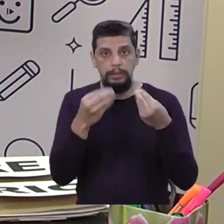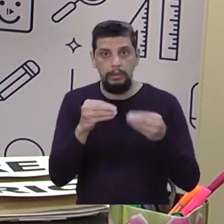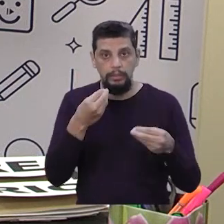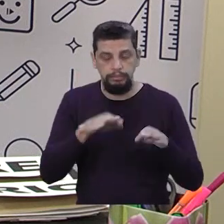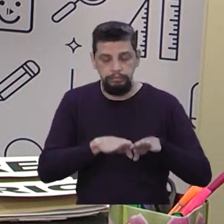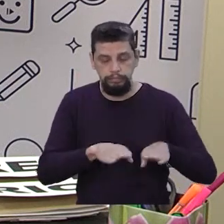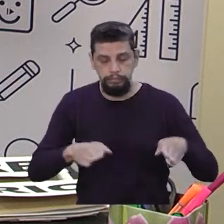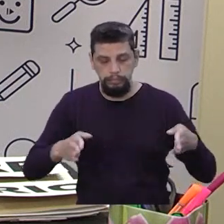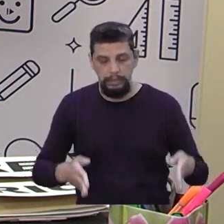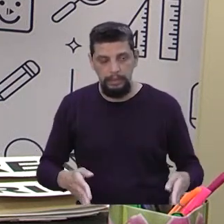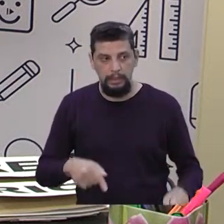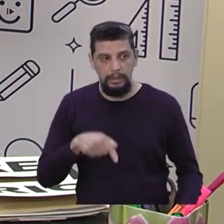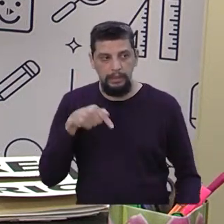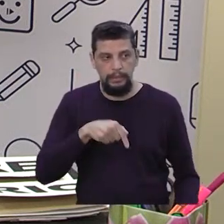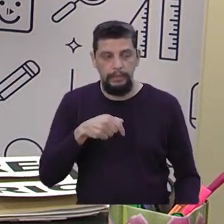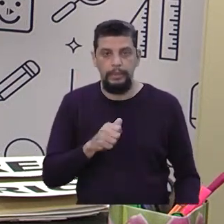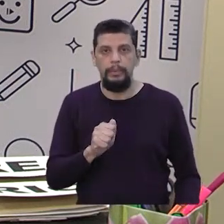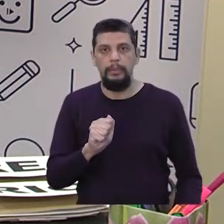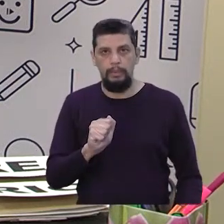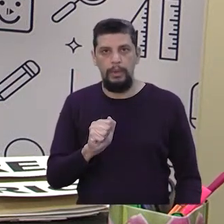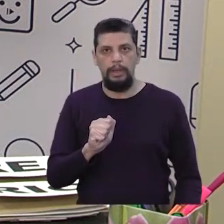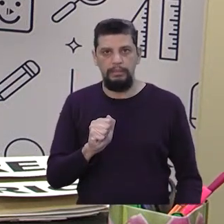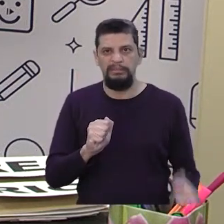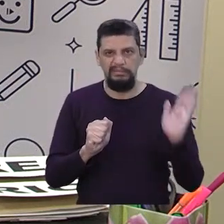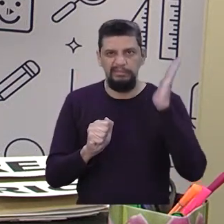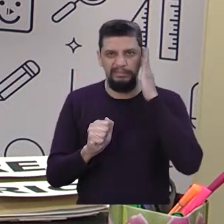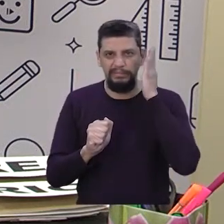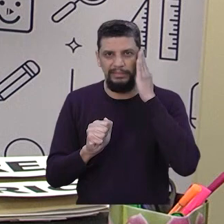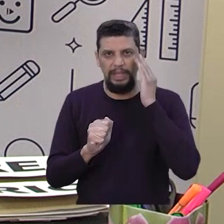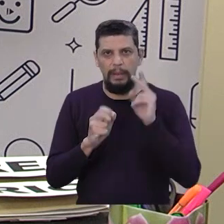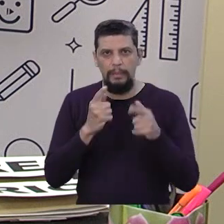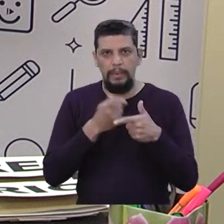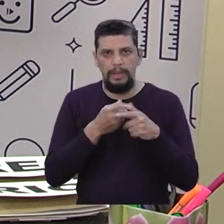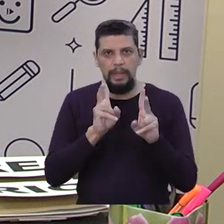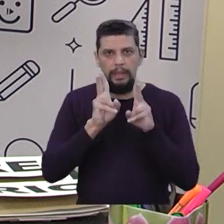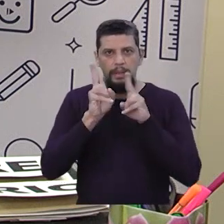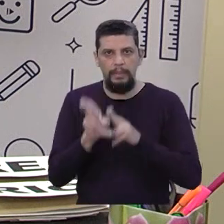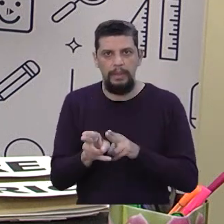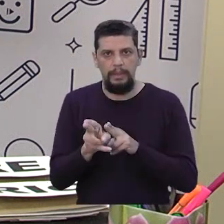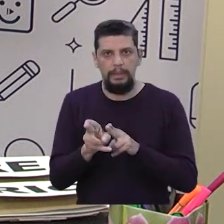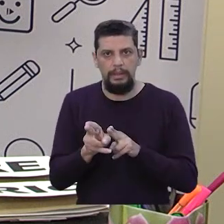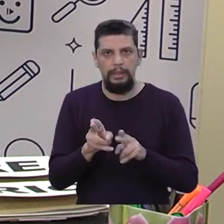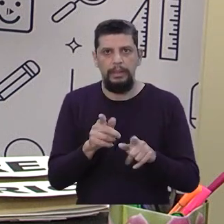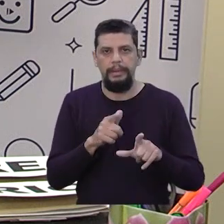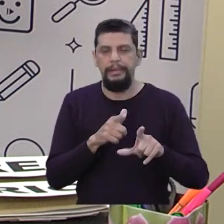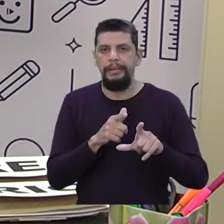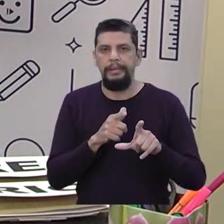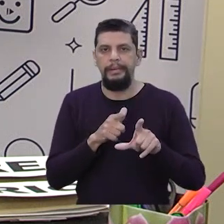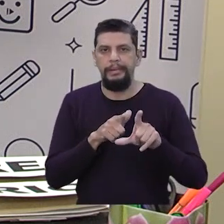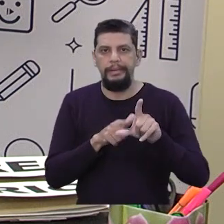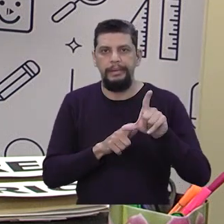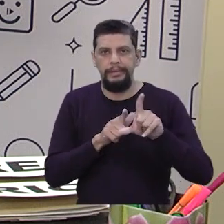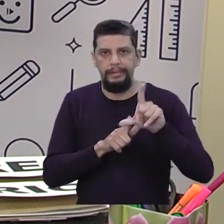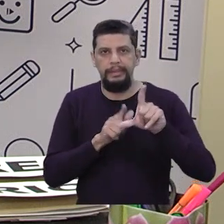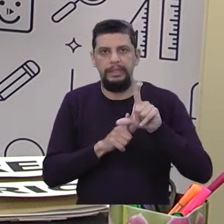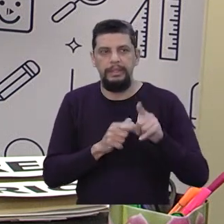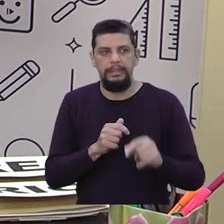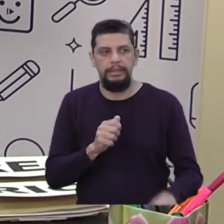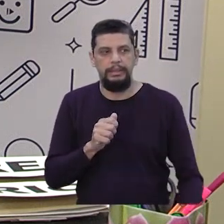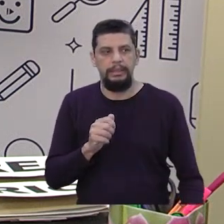ó. O ar a gente já sabe, porque é o mesmo ar da árvore, o ar do armário.